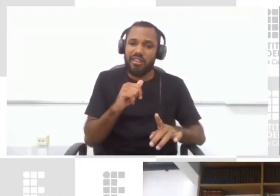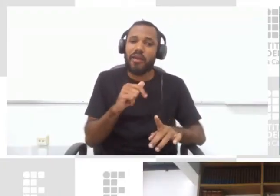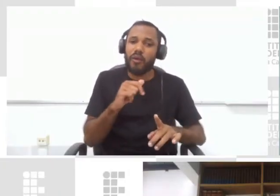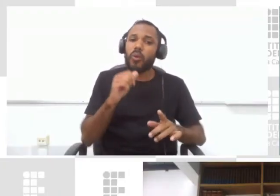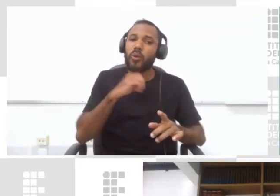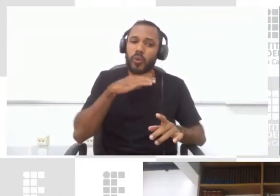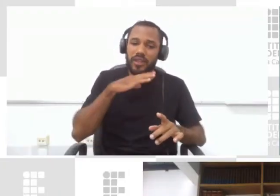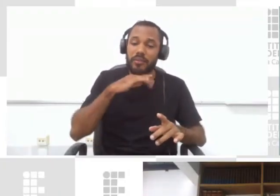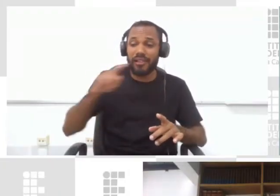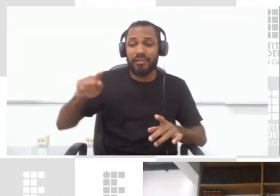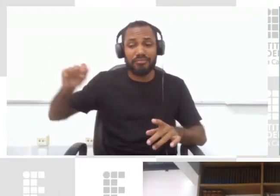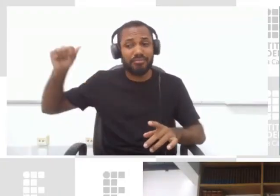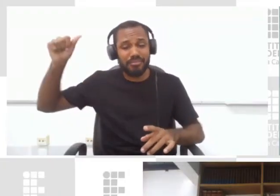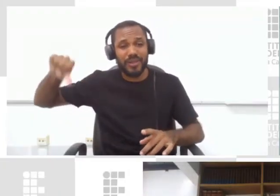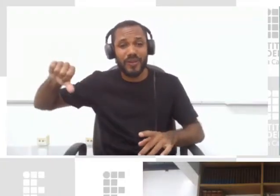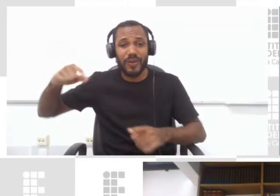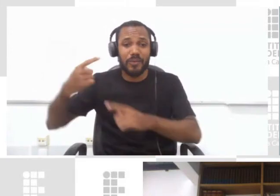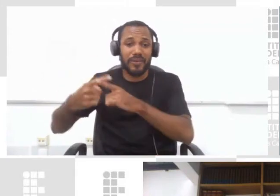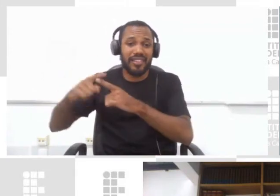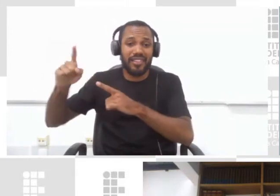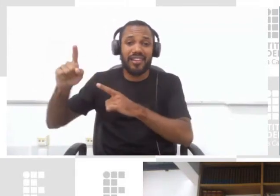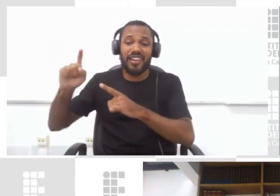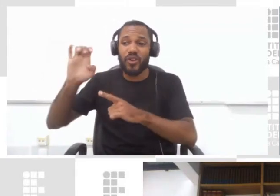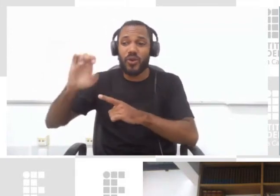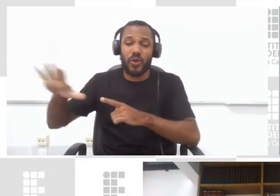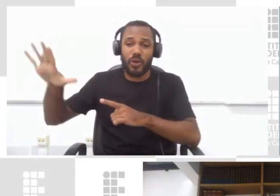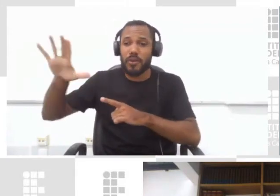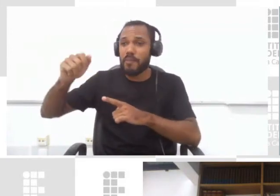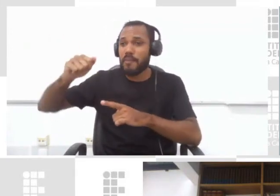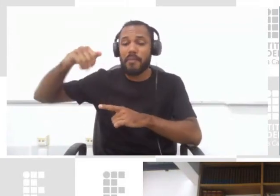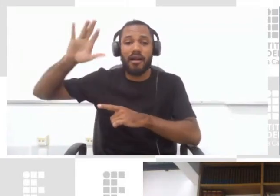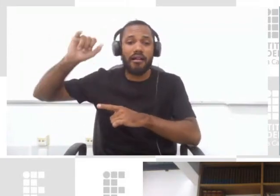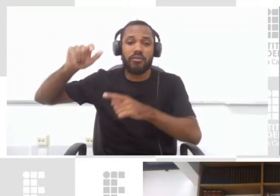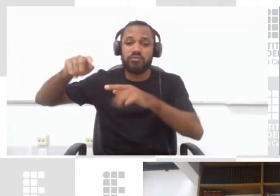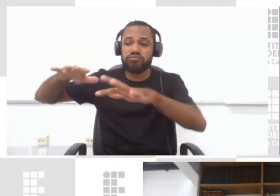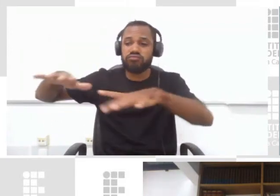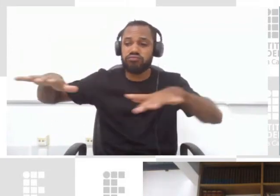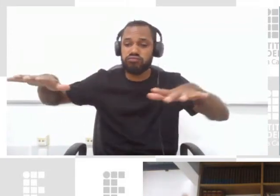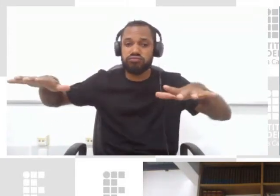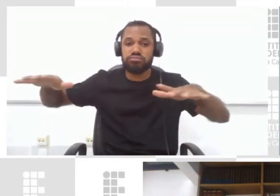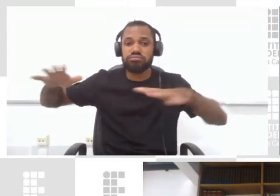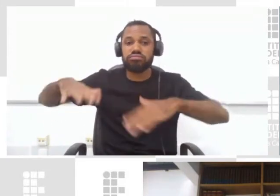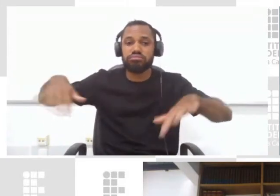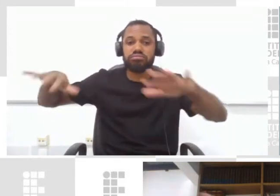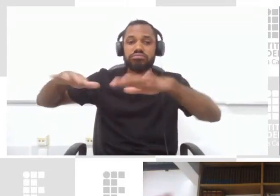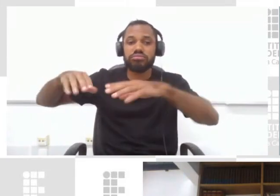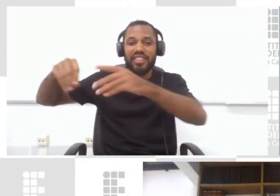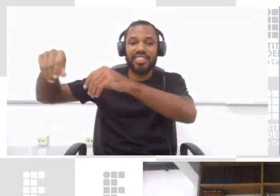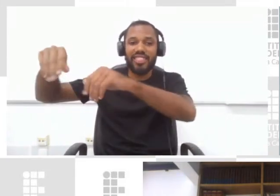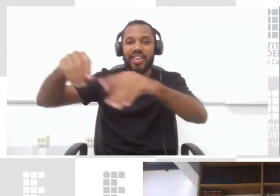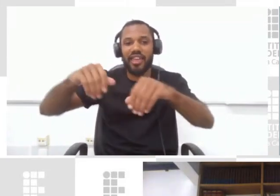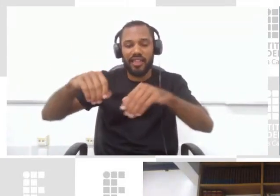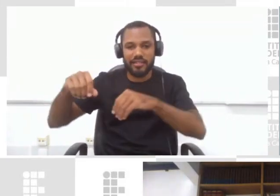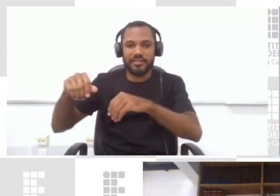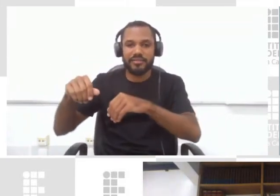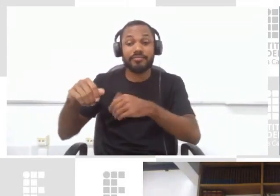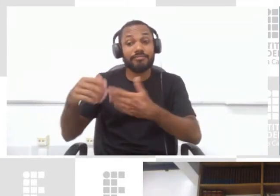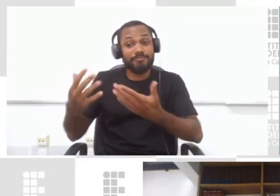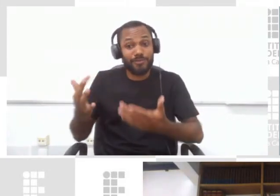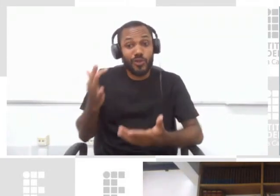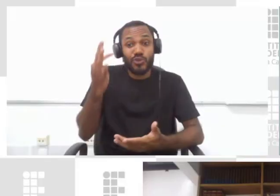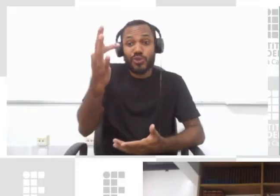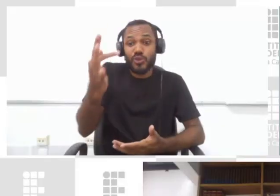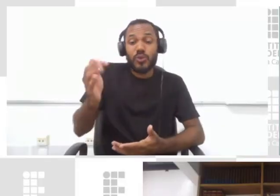lenta do que a do hemisfério norte. O caso da Europa é o caso pior. Portanto, no futuro, os ricos, vamos dizer assim, vão